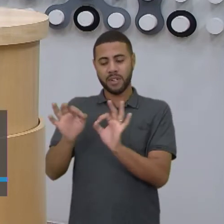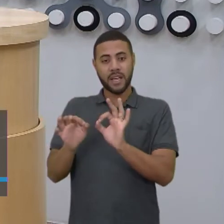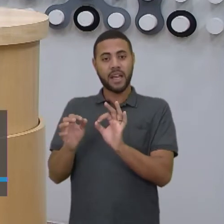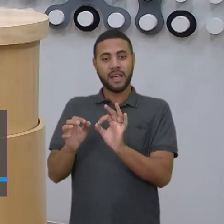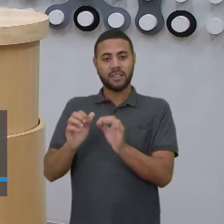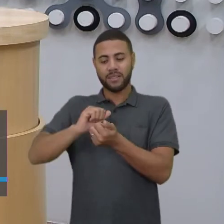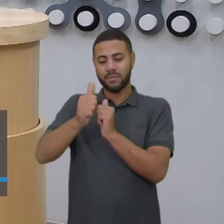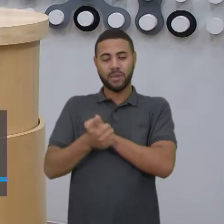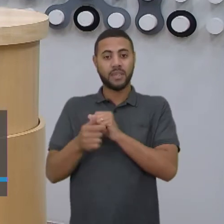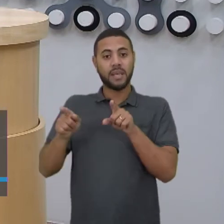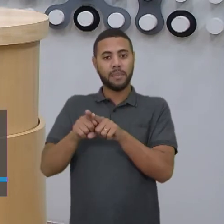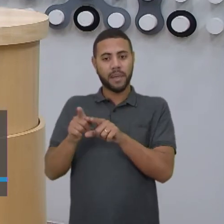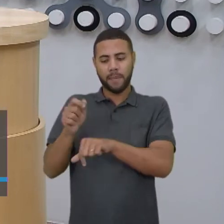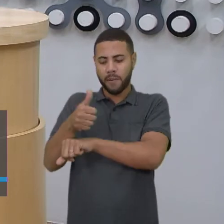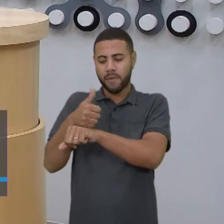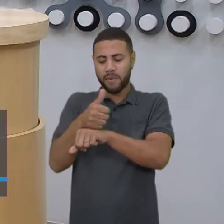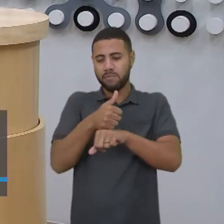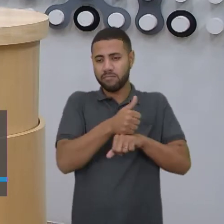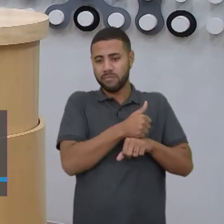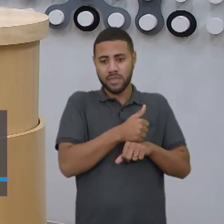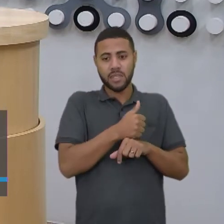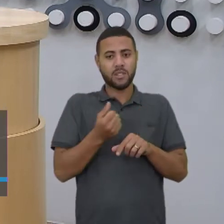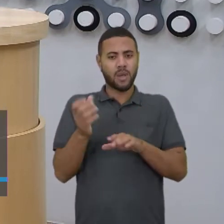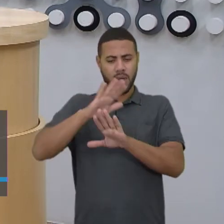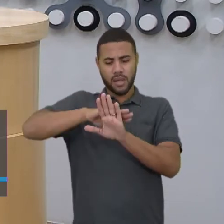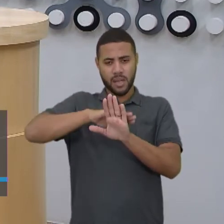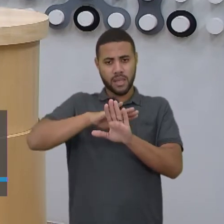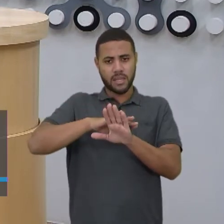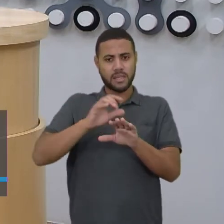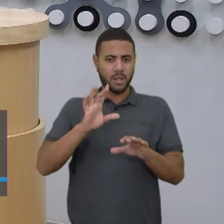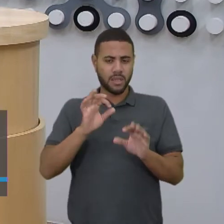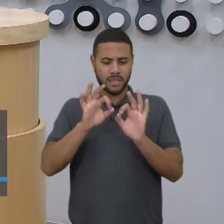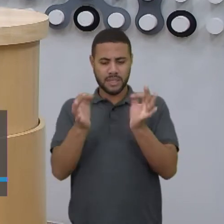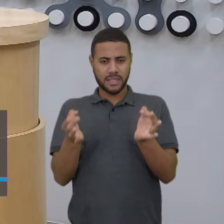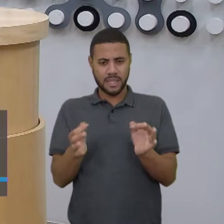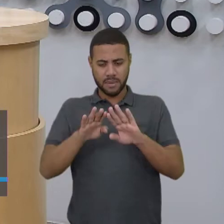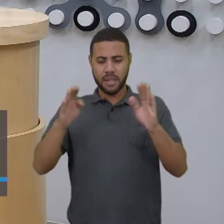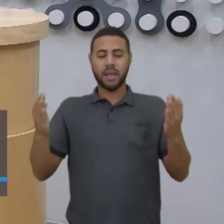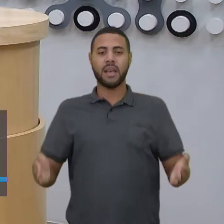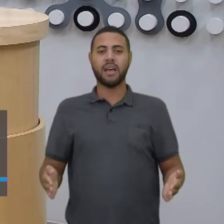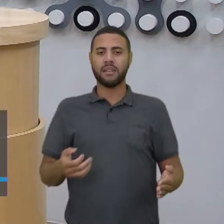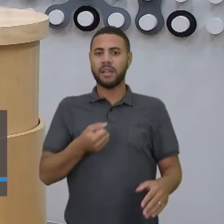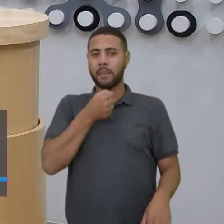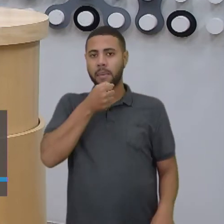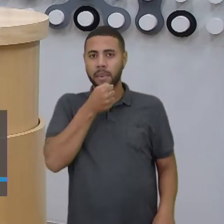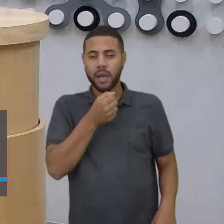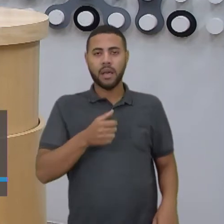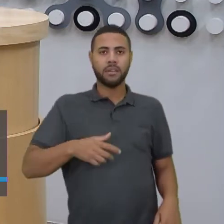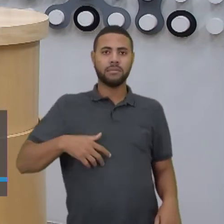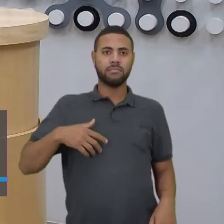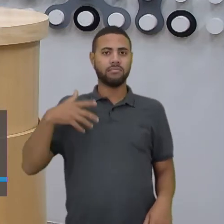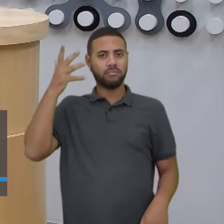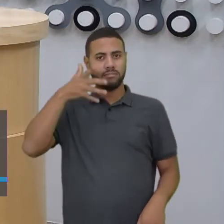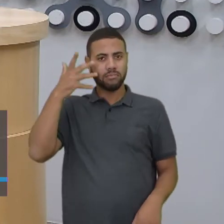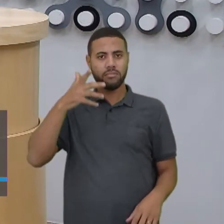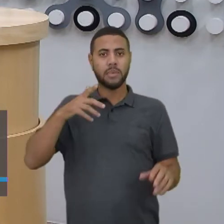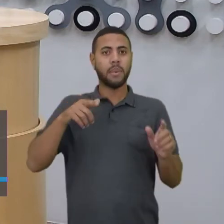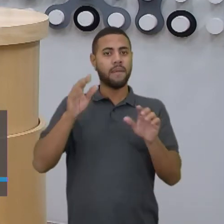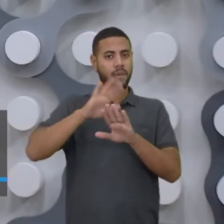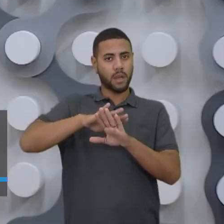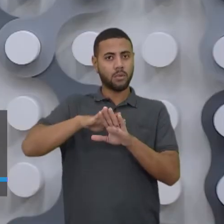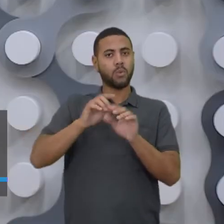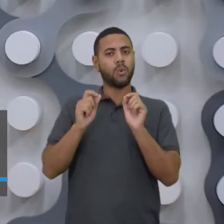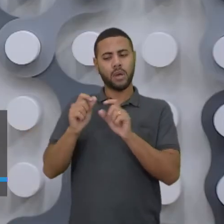profissões, né? As profissões por detrás da bancada de apresentação, por exemplo. Sim, maravilhoso. Né? Então, foi esse o